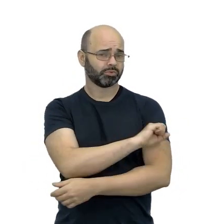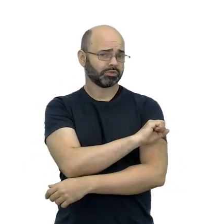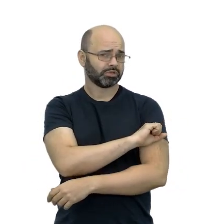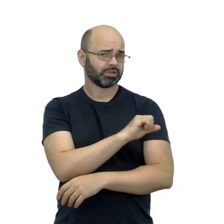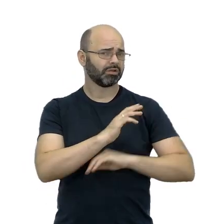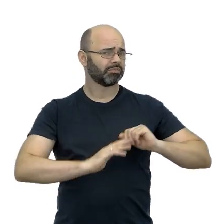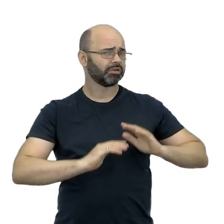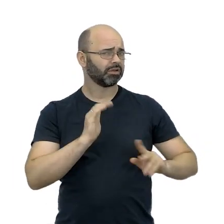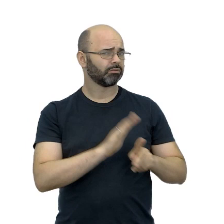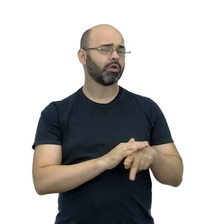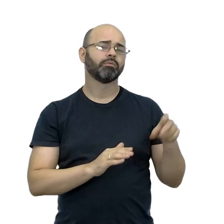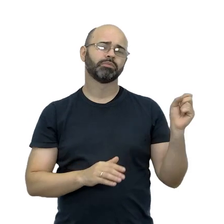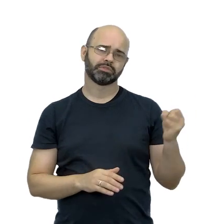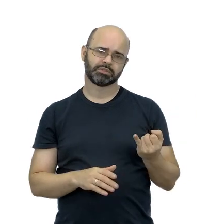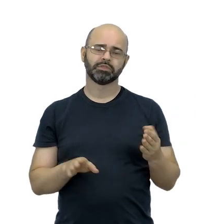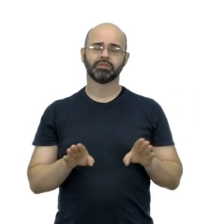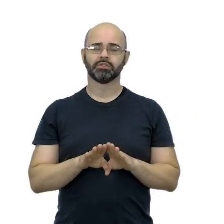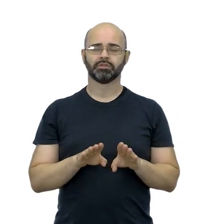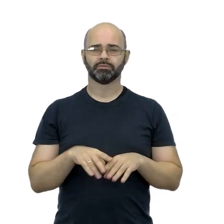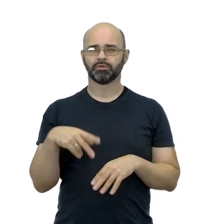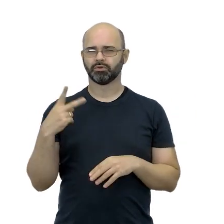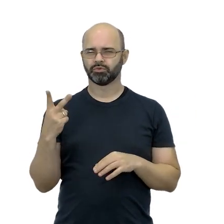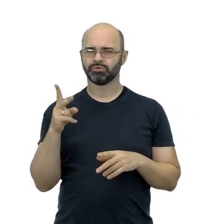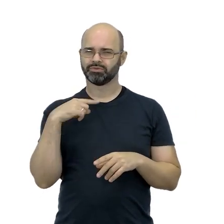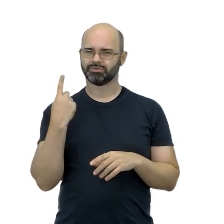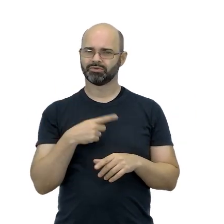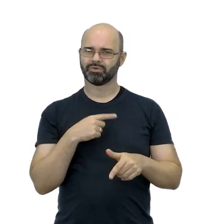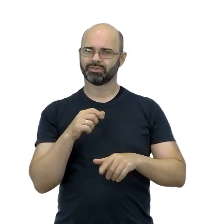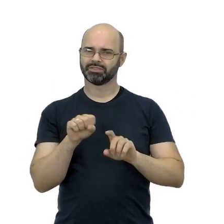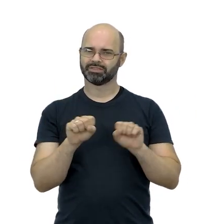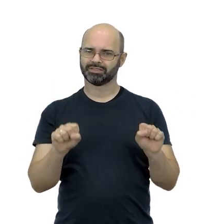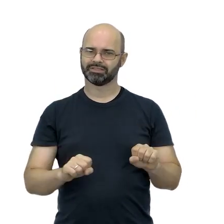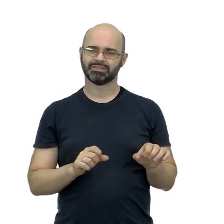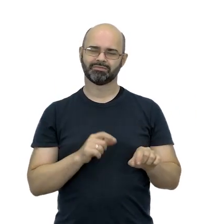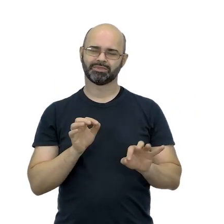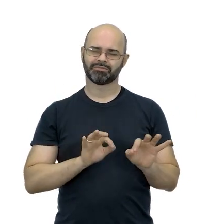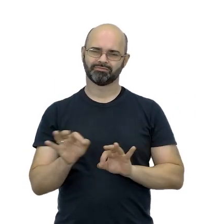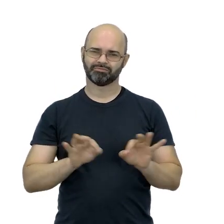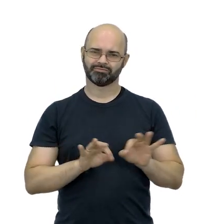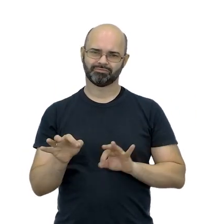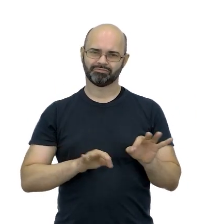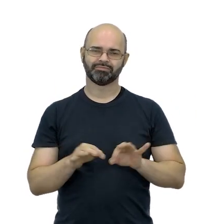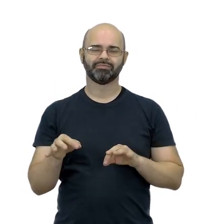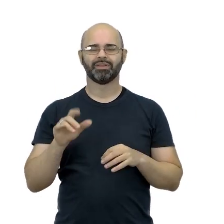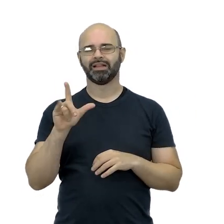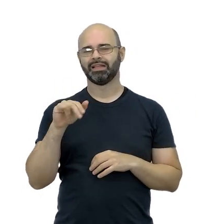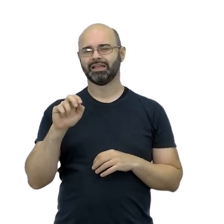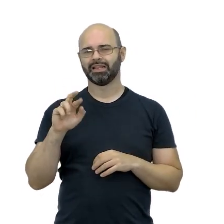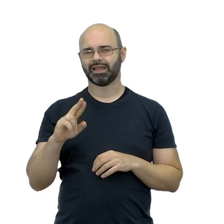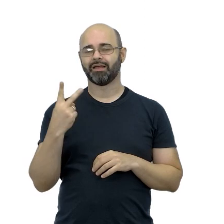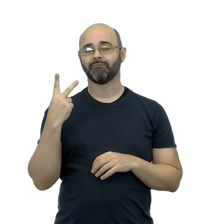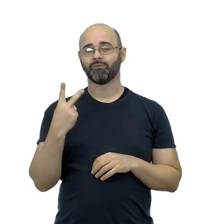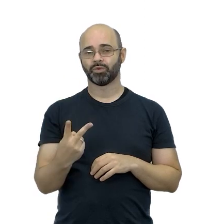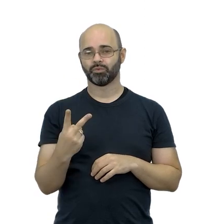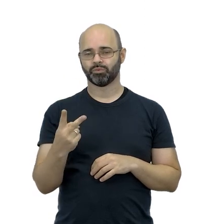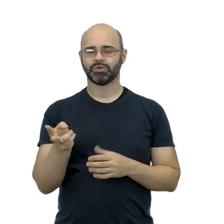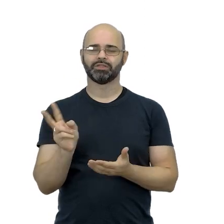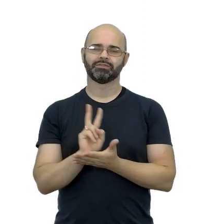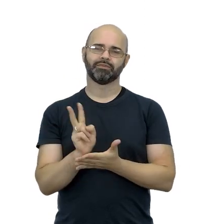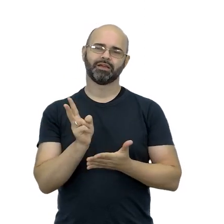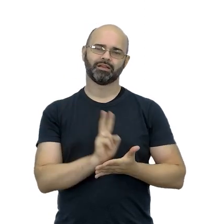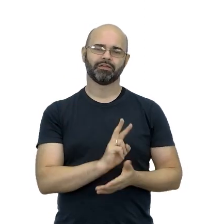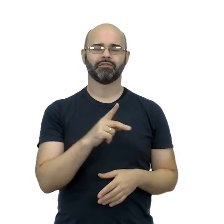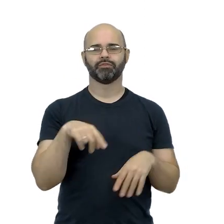8º. E é a equação de 2 retas. A gente começa a resolver os nossos sistemas lineares com 2 variáveis, começa a resolver as equações com